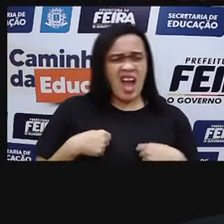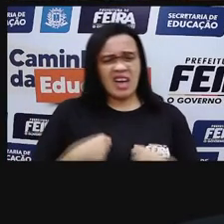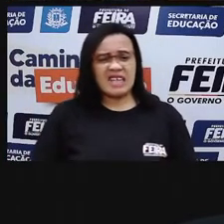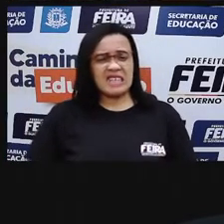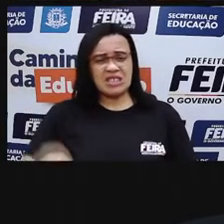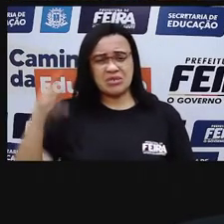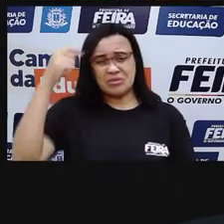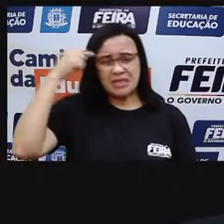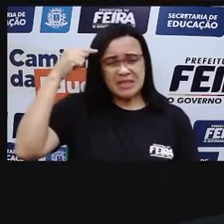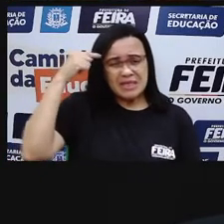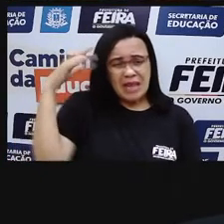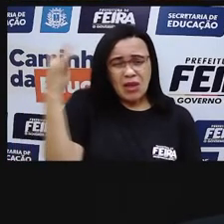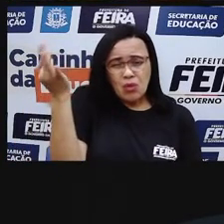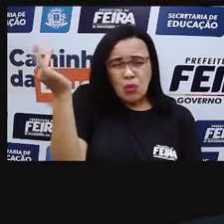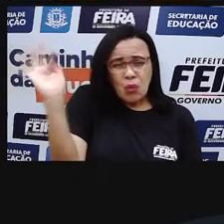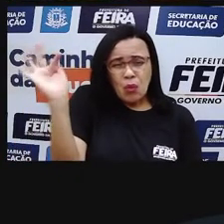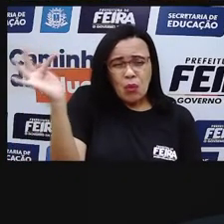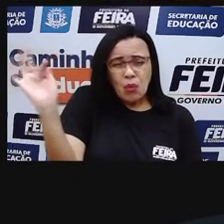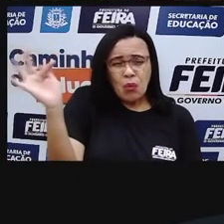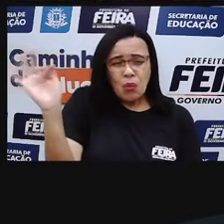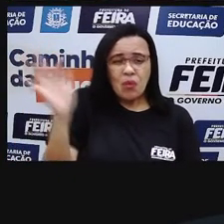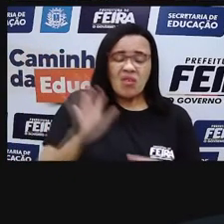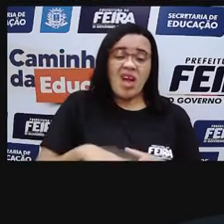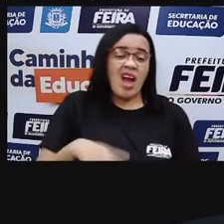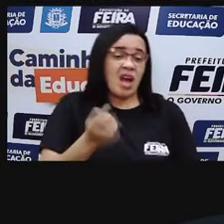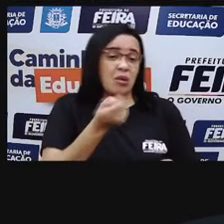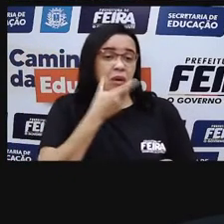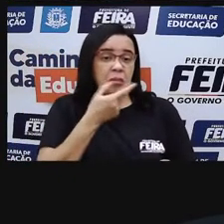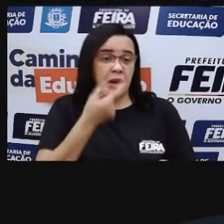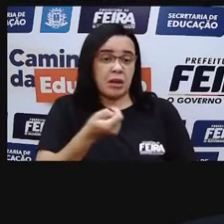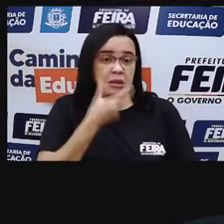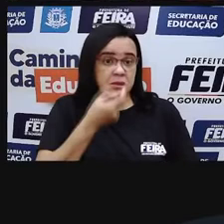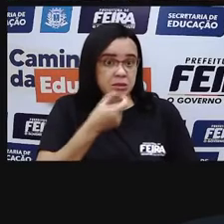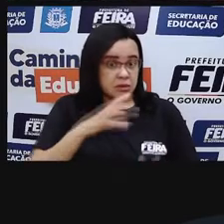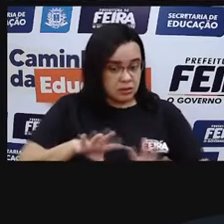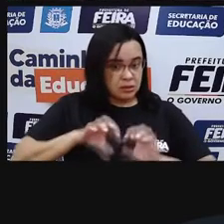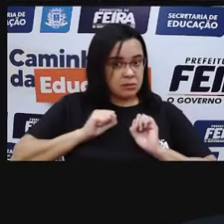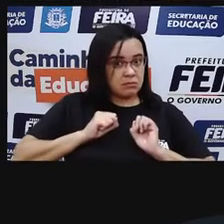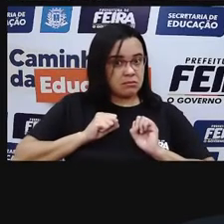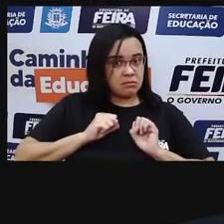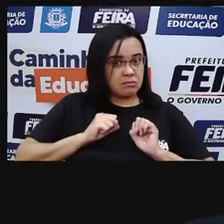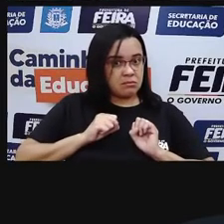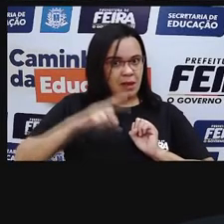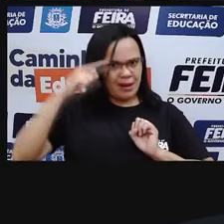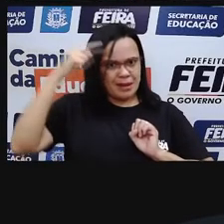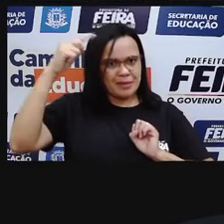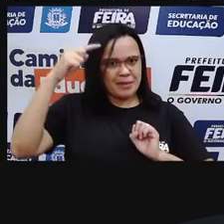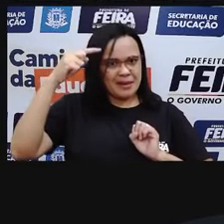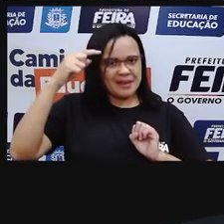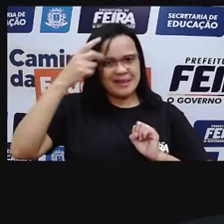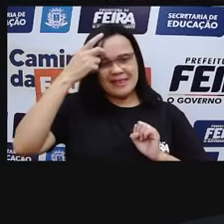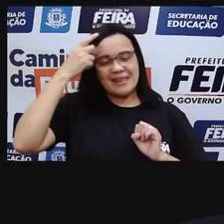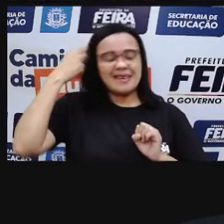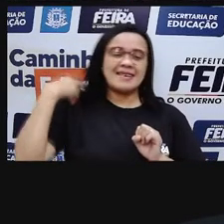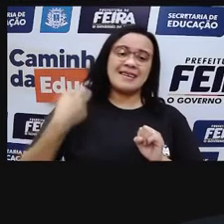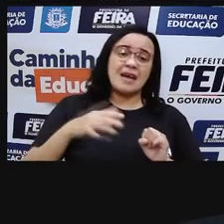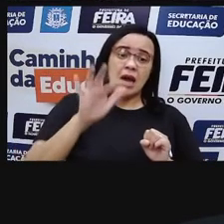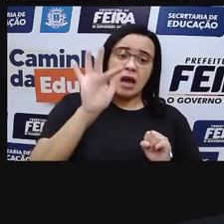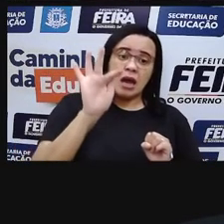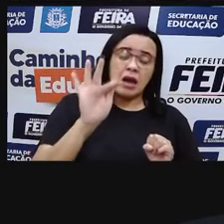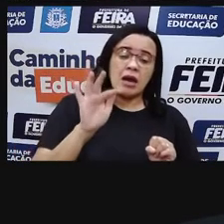ele vai servir para sarar a dor de cabeça? Não. Então, as pessoas começaram a tomar os antibióticos de uma